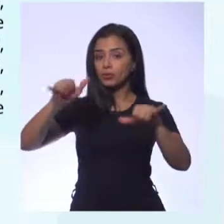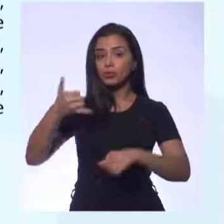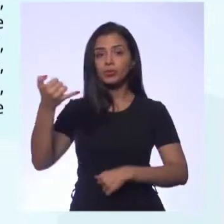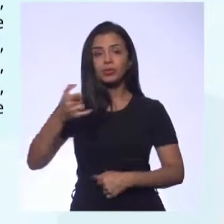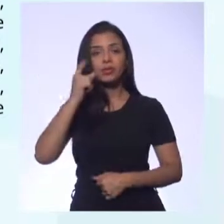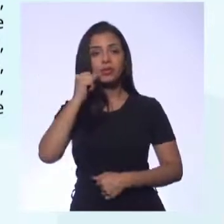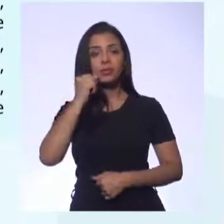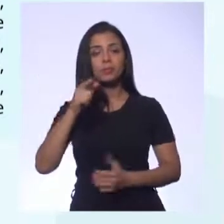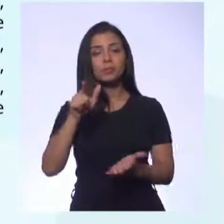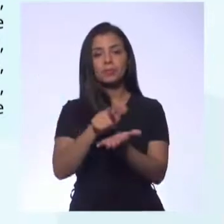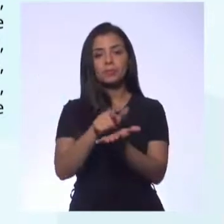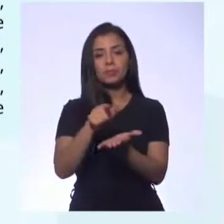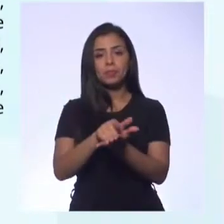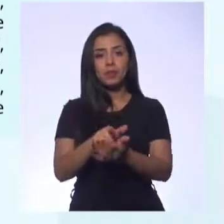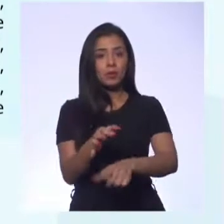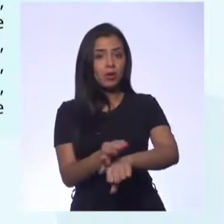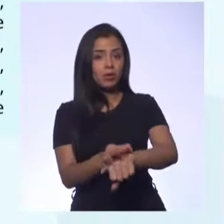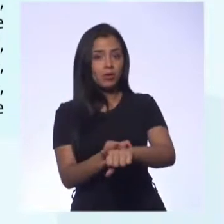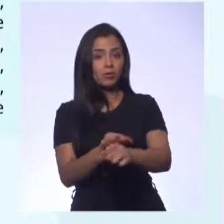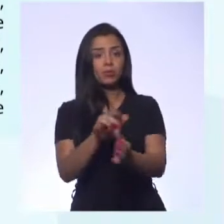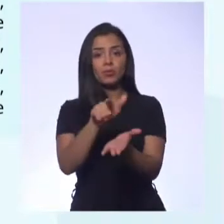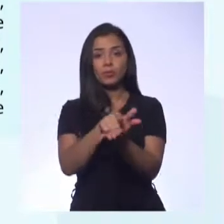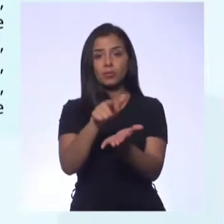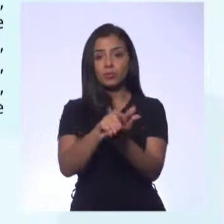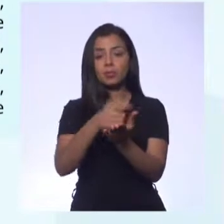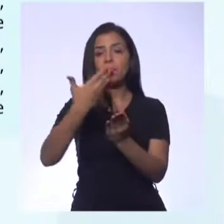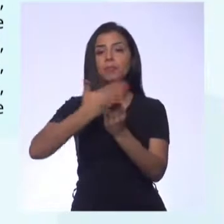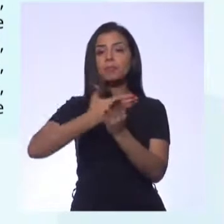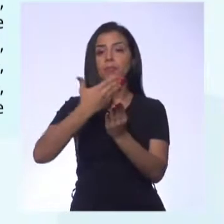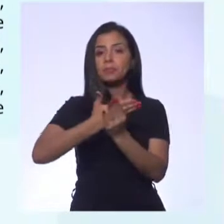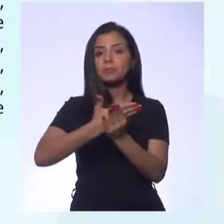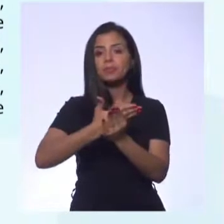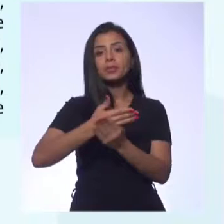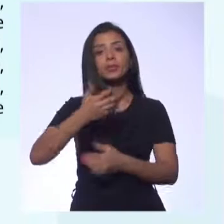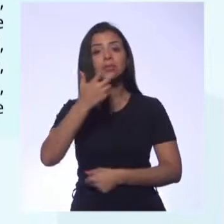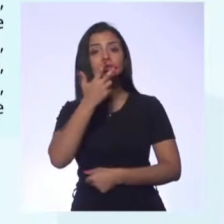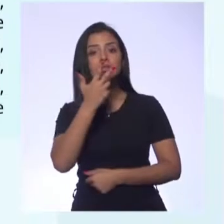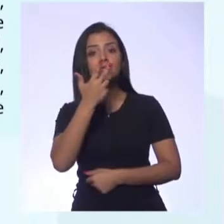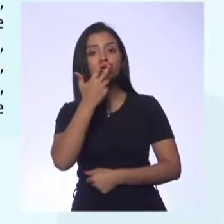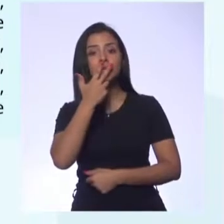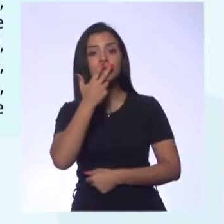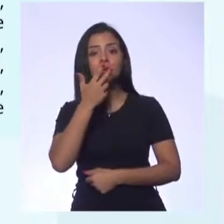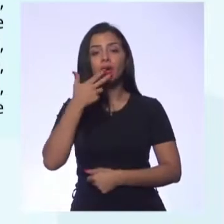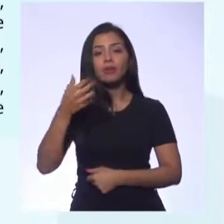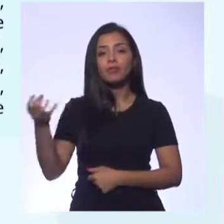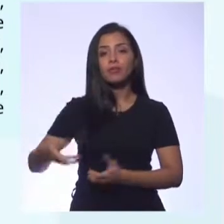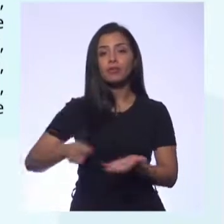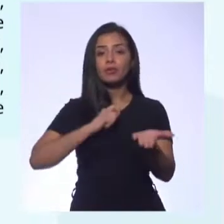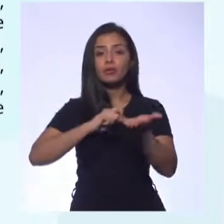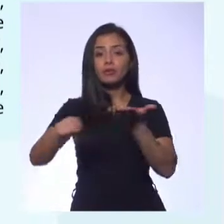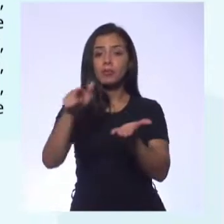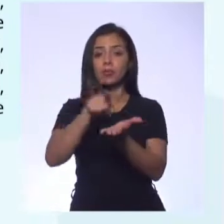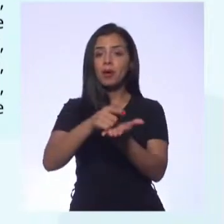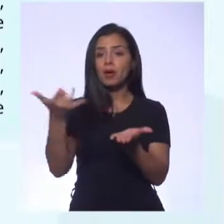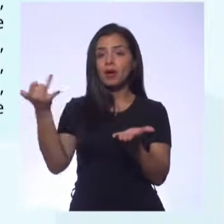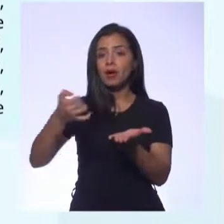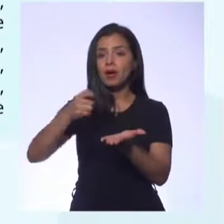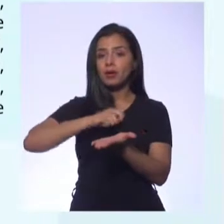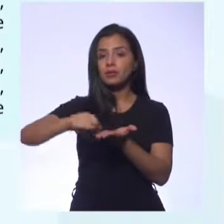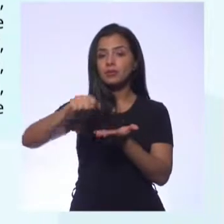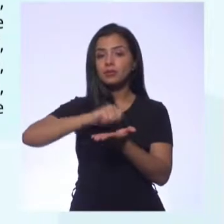papel, relógio, papel, pasta, cigarro, fósforo, papel e caneta,